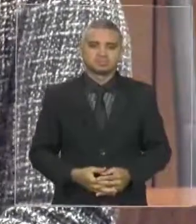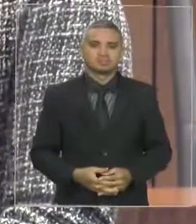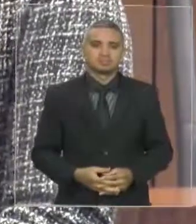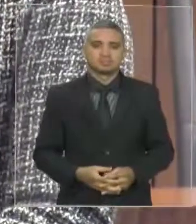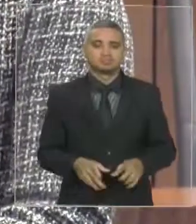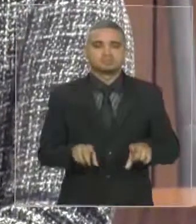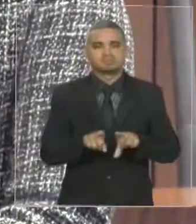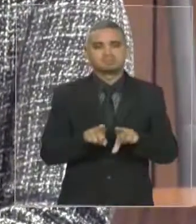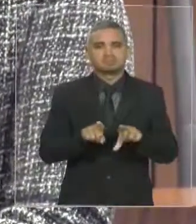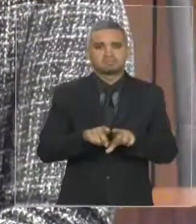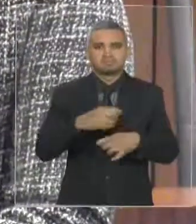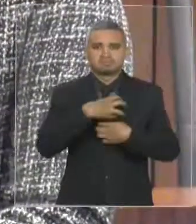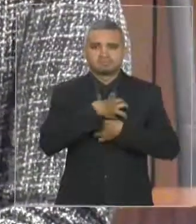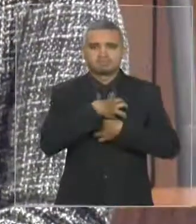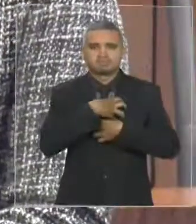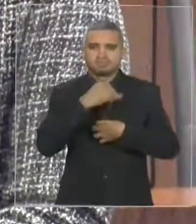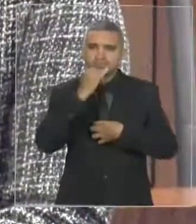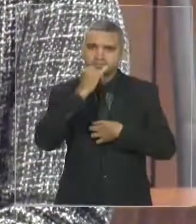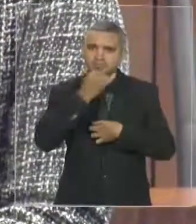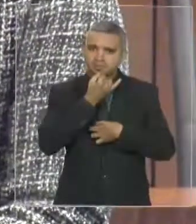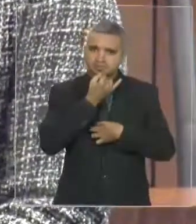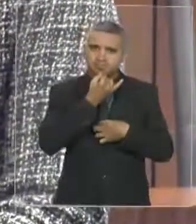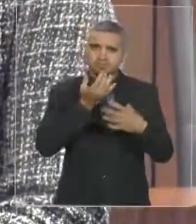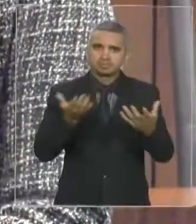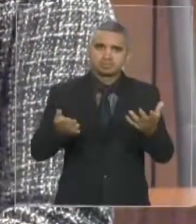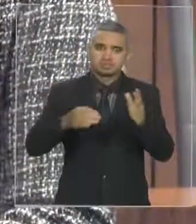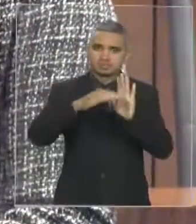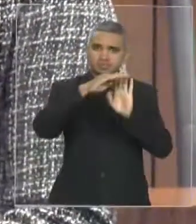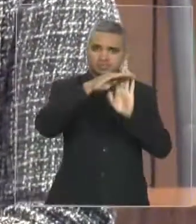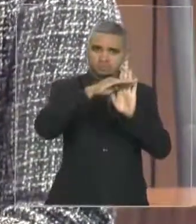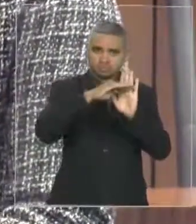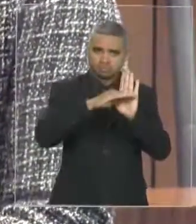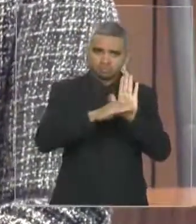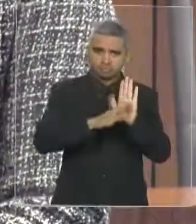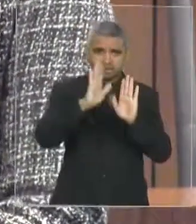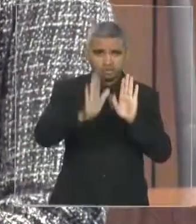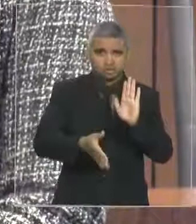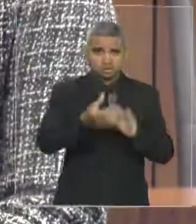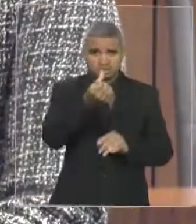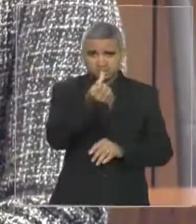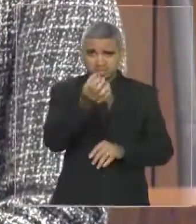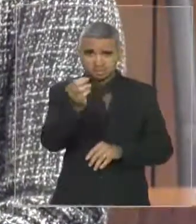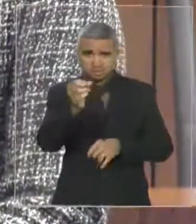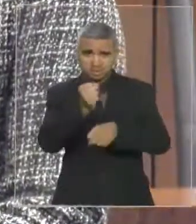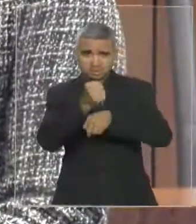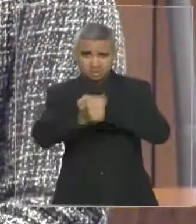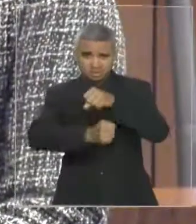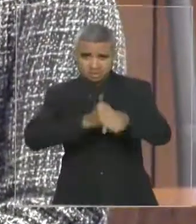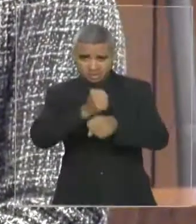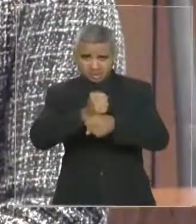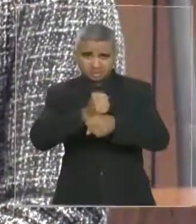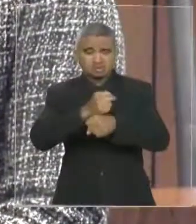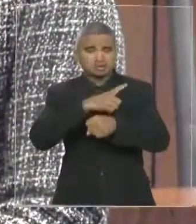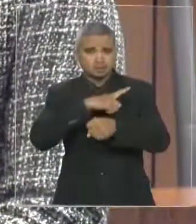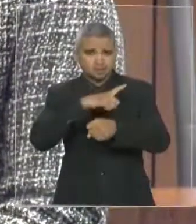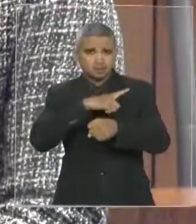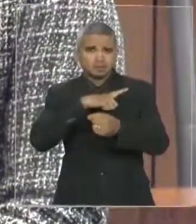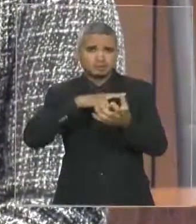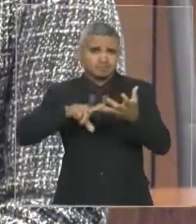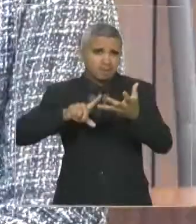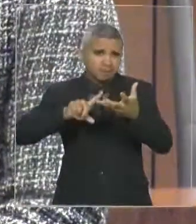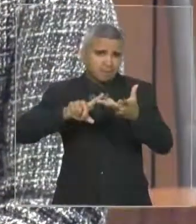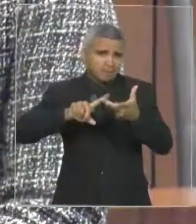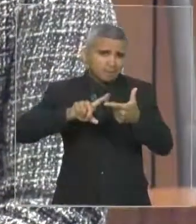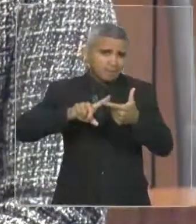Lamento que um programa que já existe há 6 décadas ainda possui vários desafios a